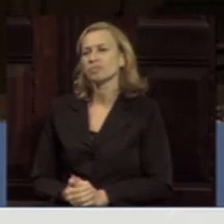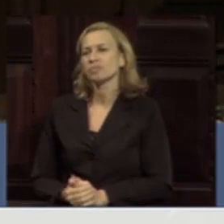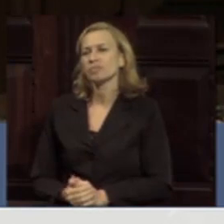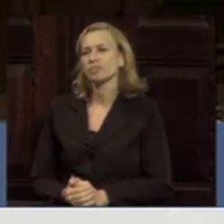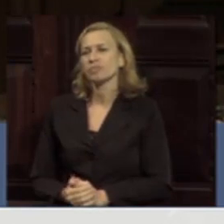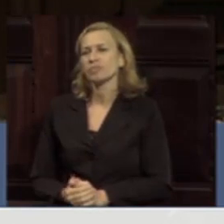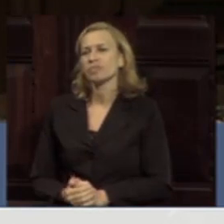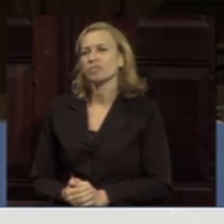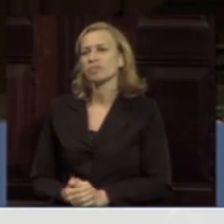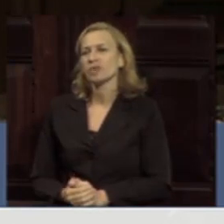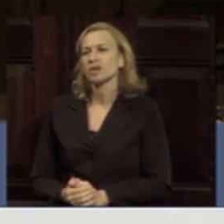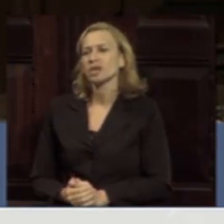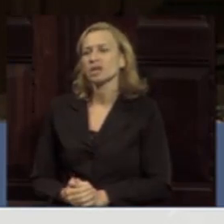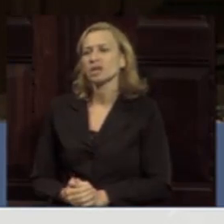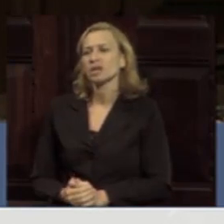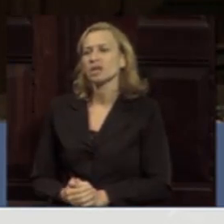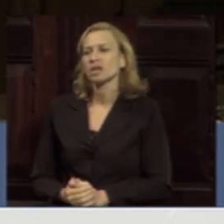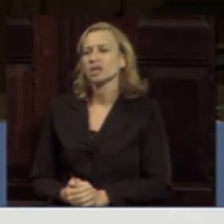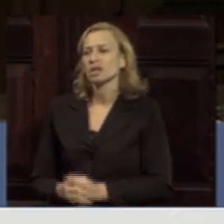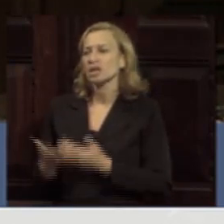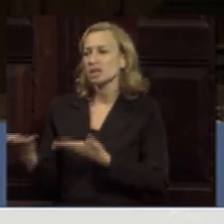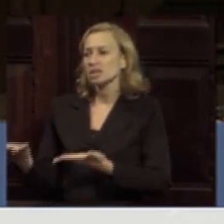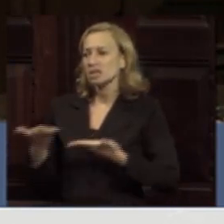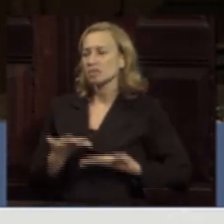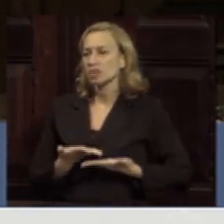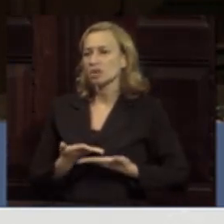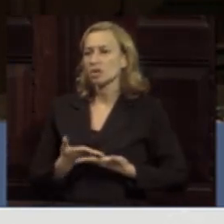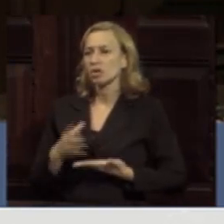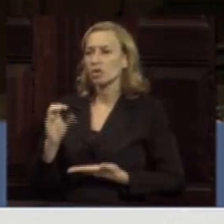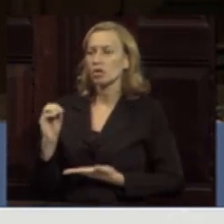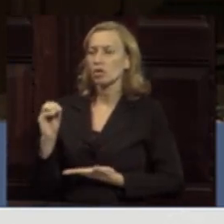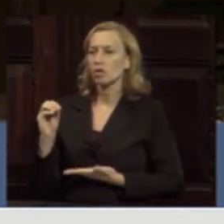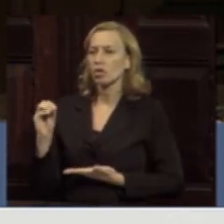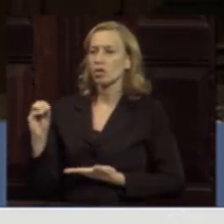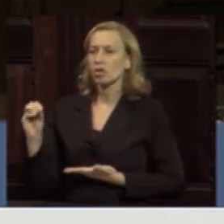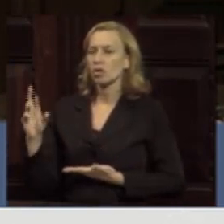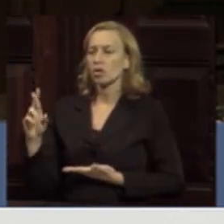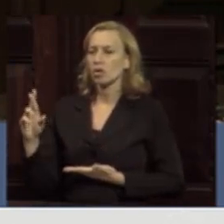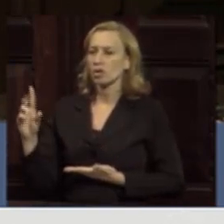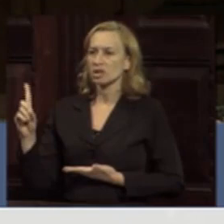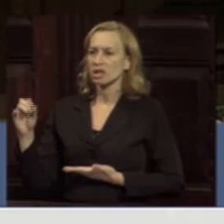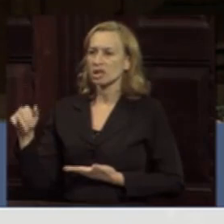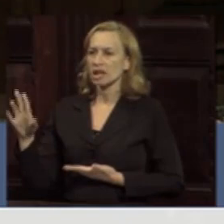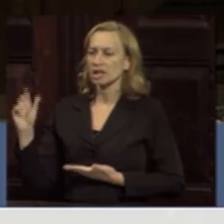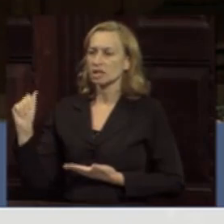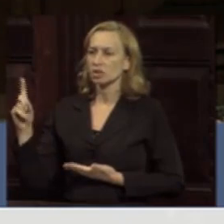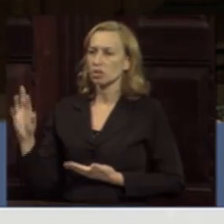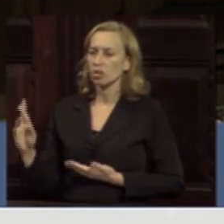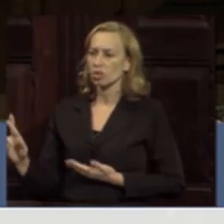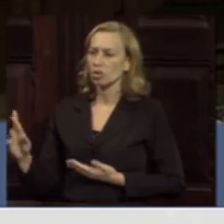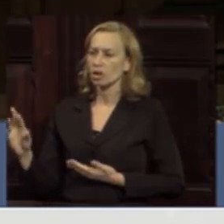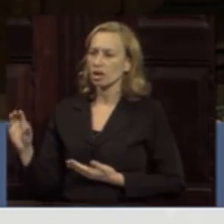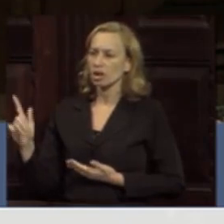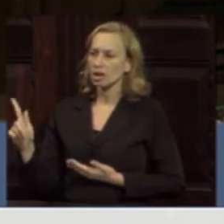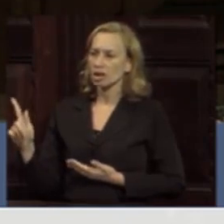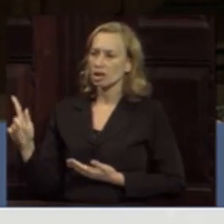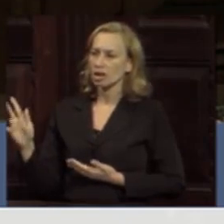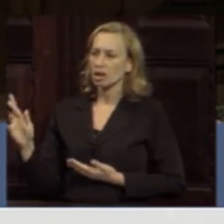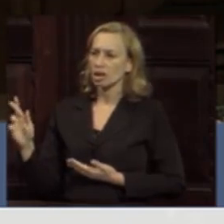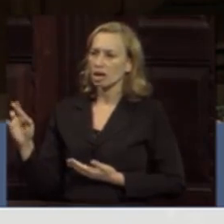pediram para ser recebidos pelo coordenador regional. E aqui cito o nome do coordenador regional, que